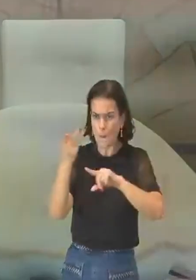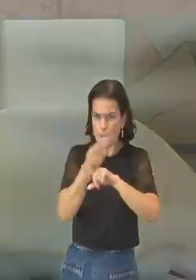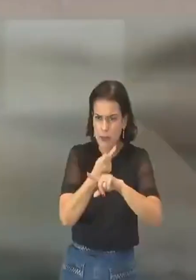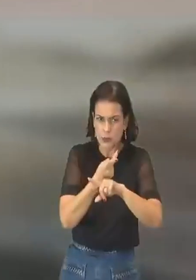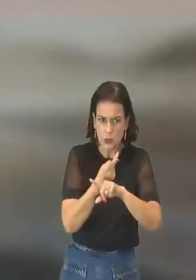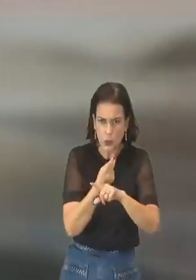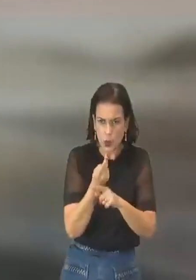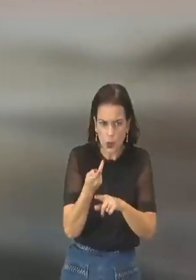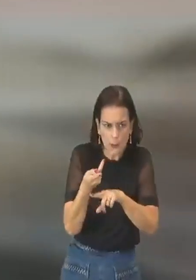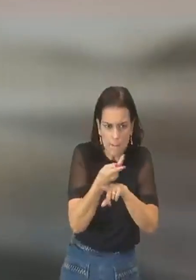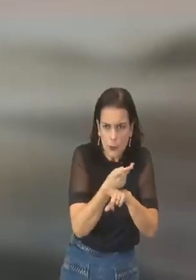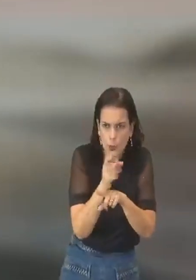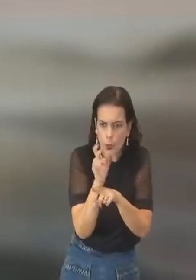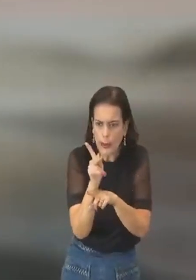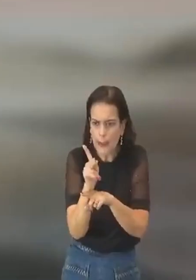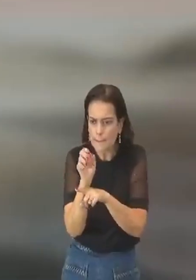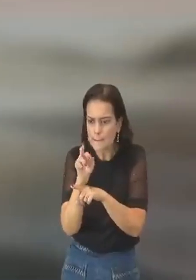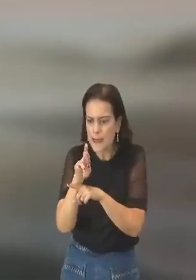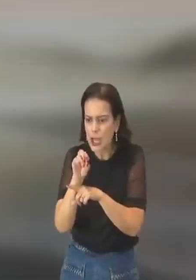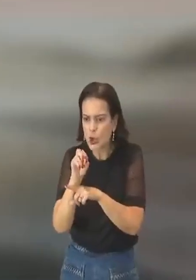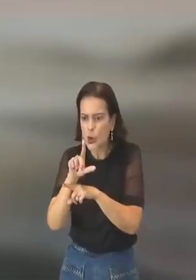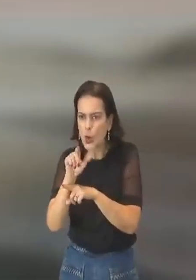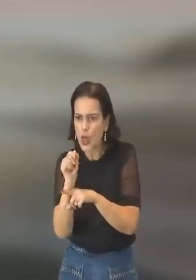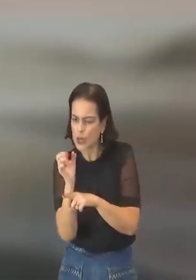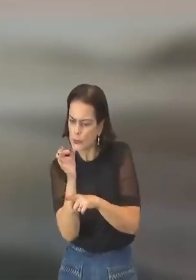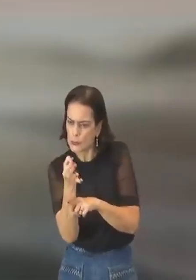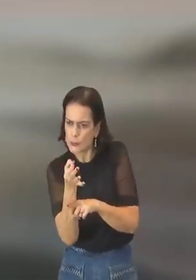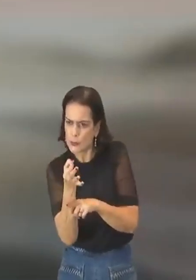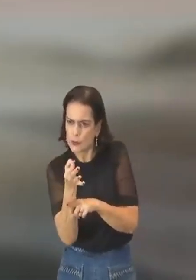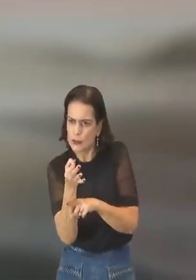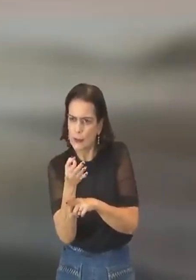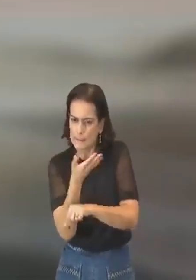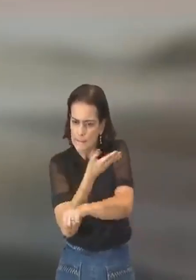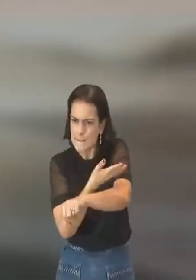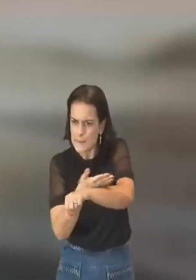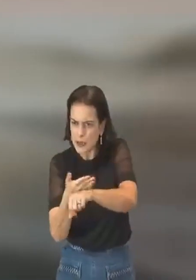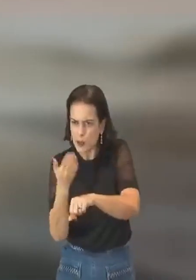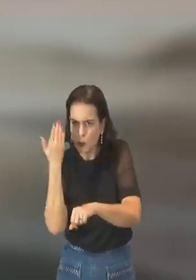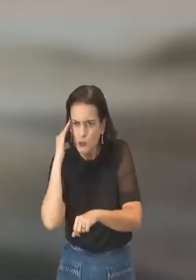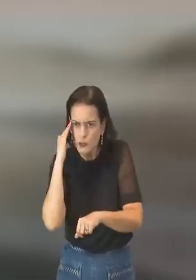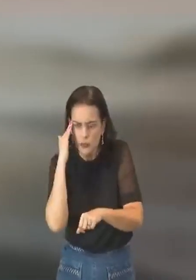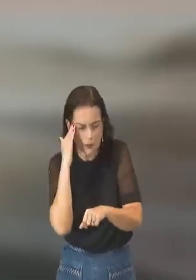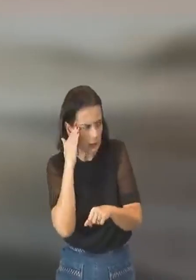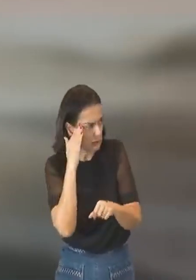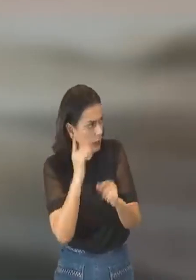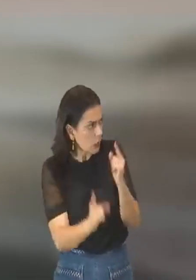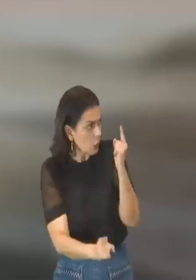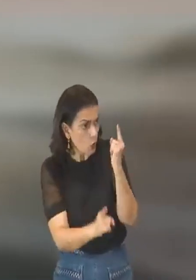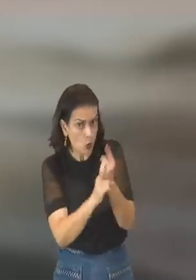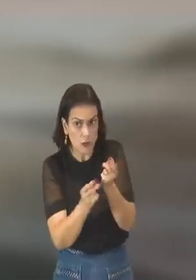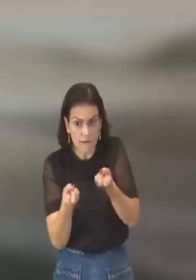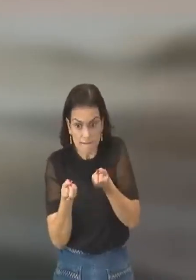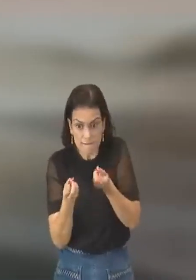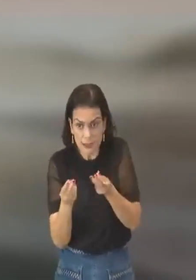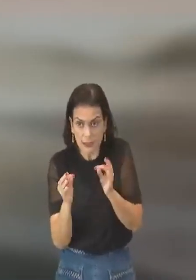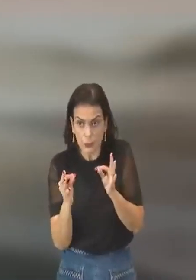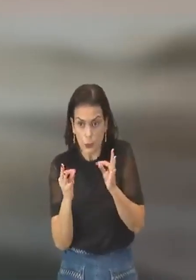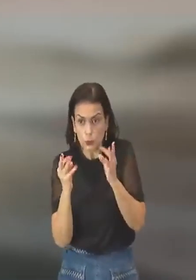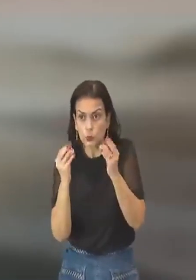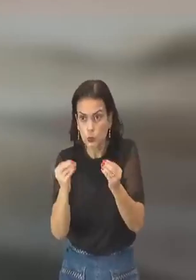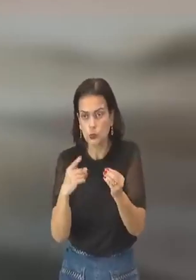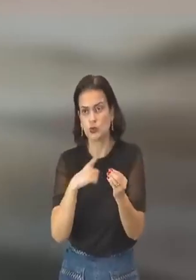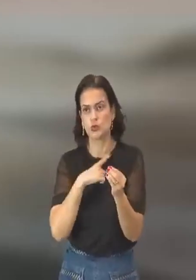pérolas. Quando encontrou uma pérola de grande valor, ele foi, vendeu tudo o